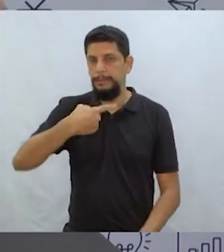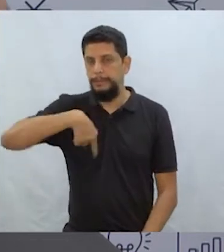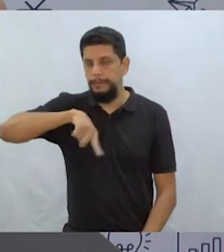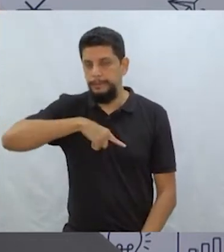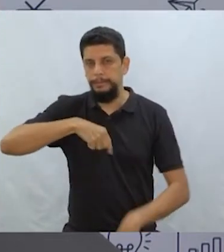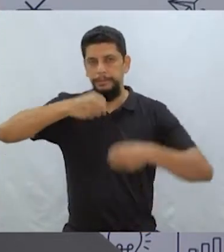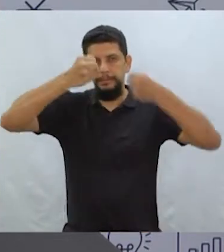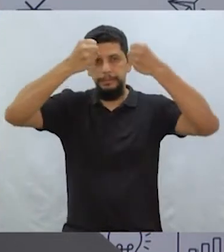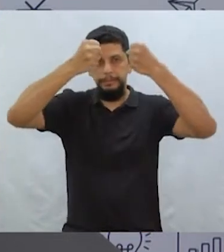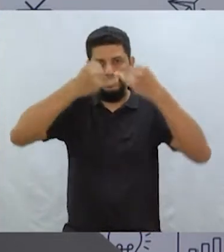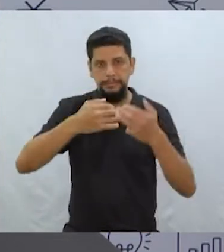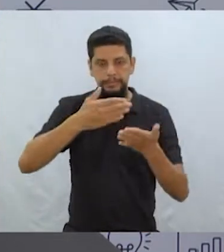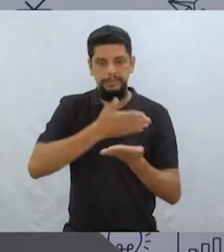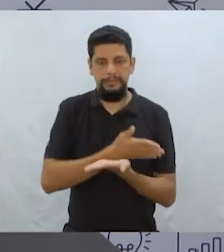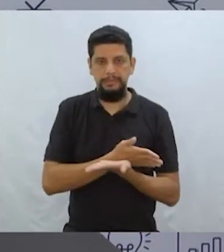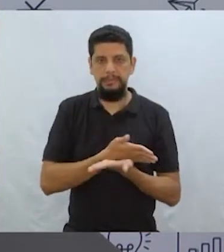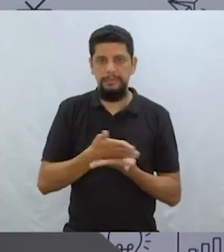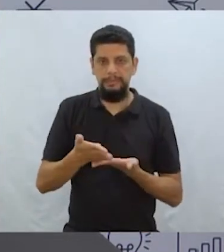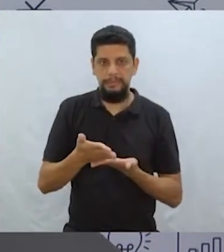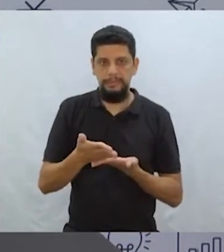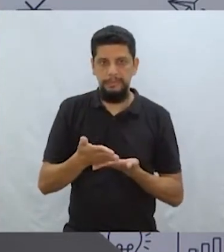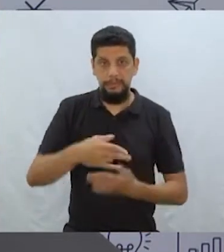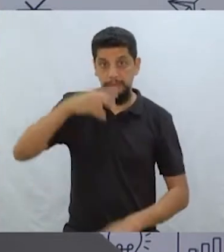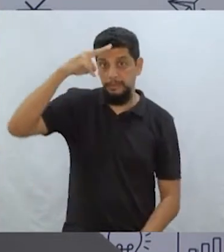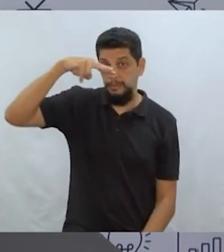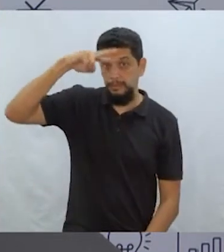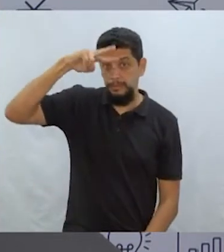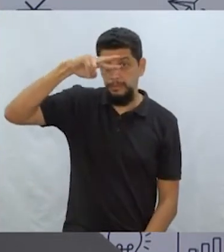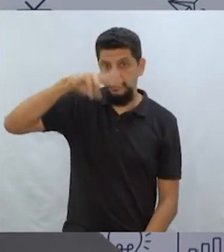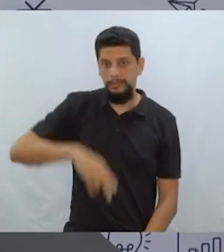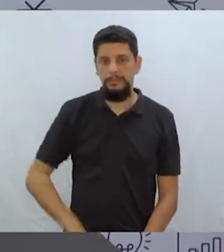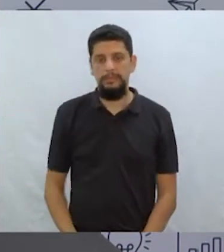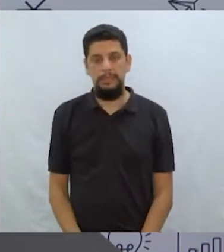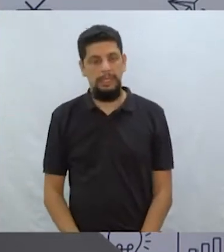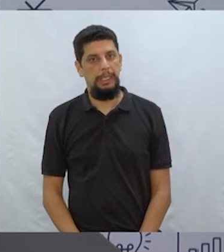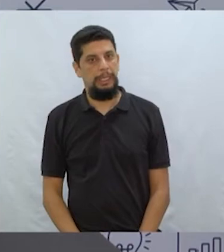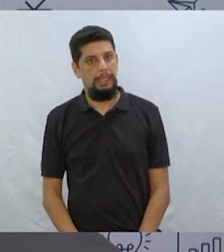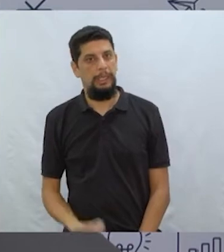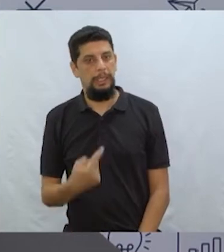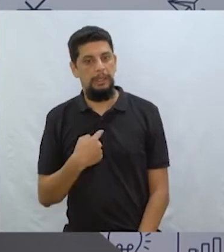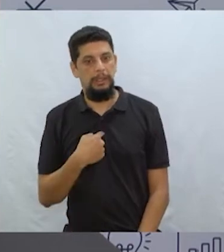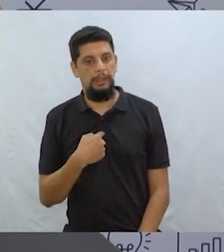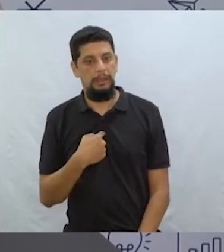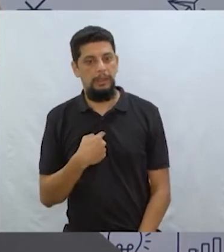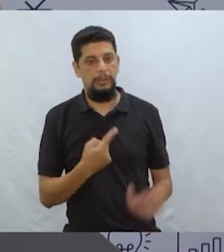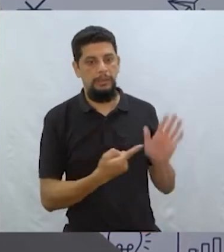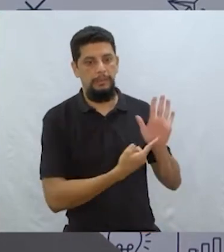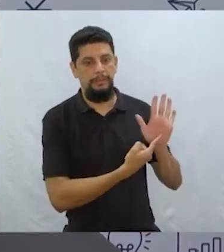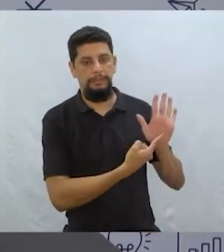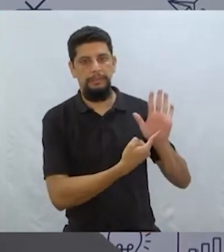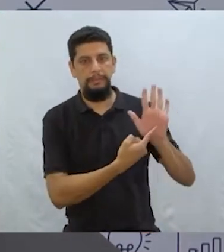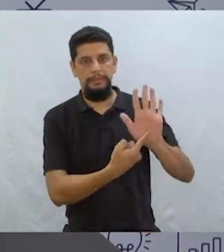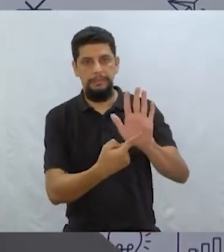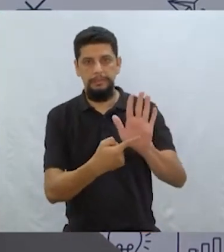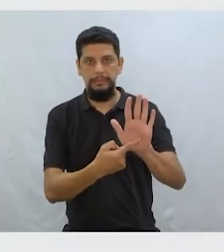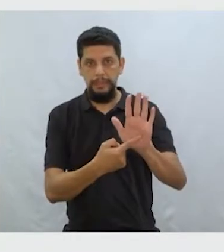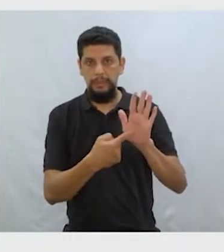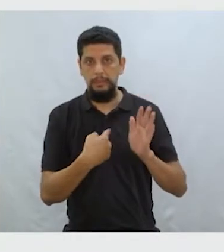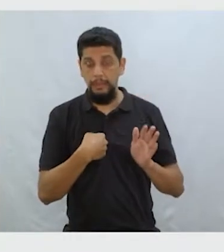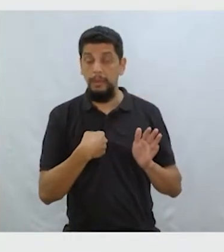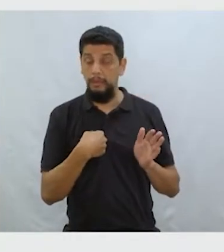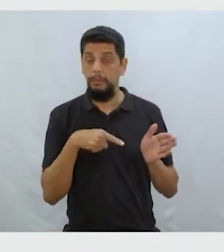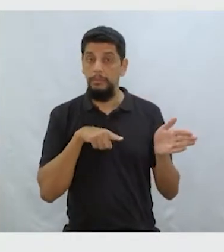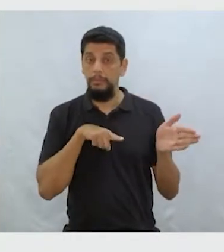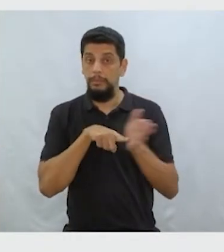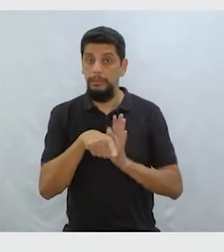nós falarmos iniciarmos a nossa história eu vou colocar aqui uma